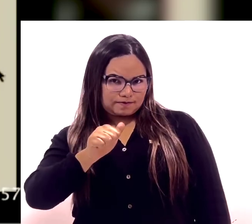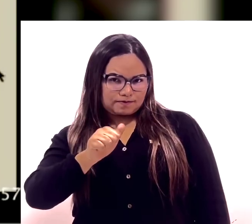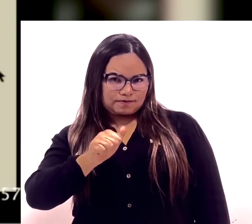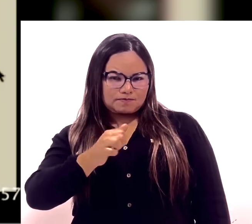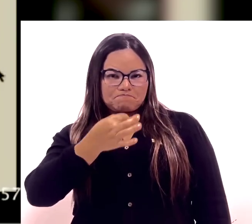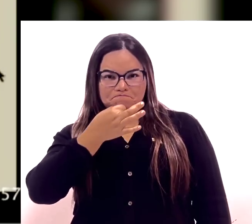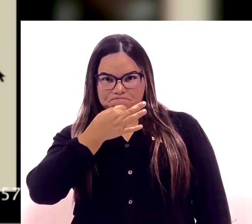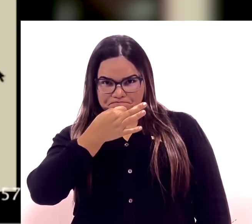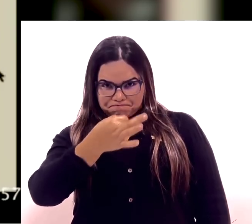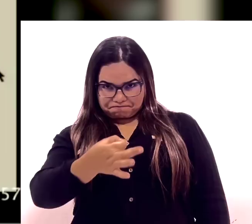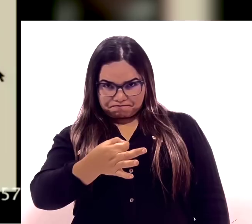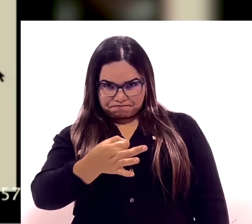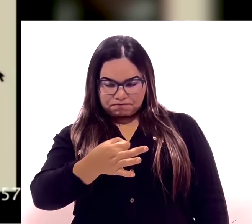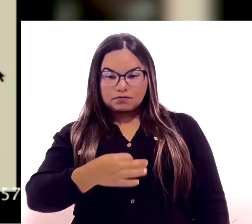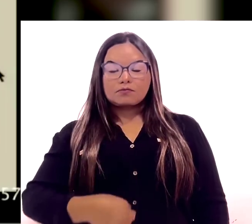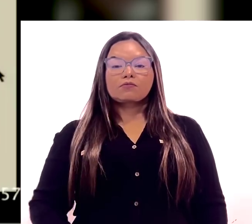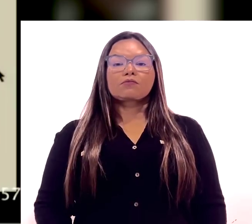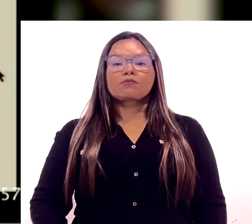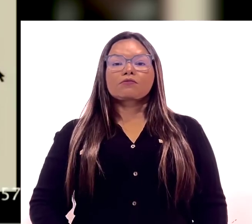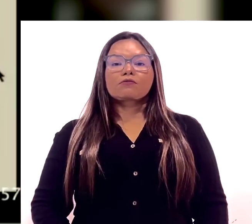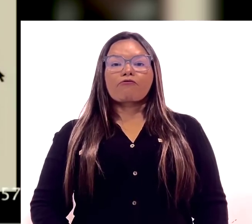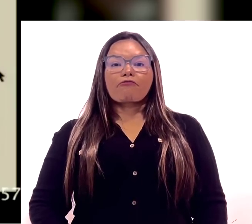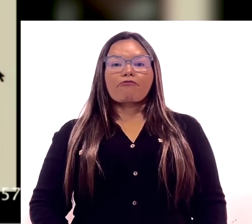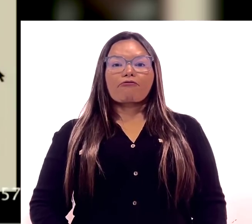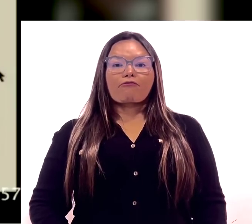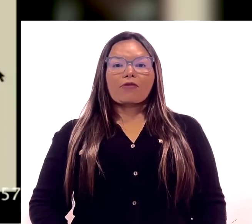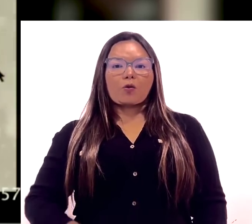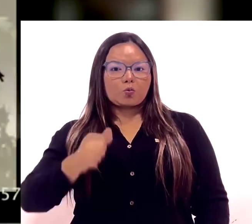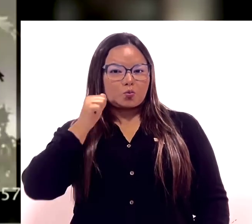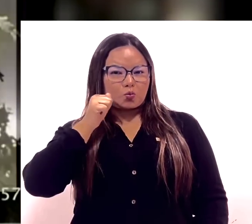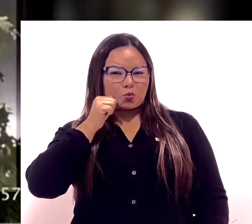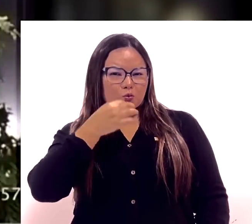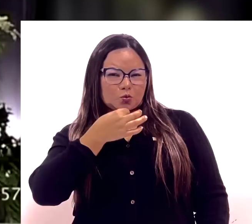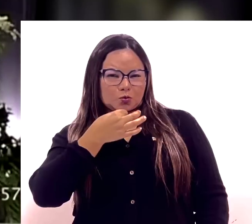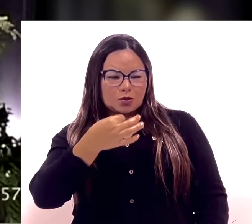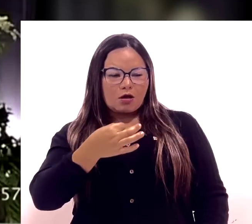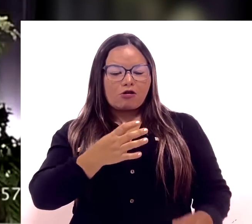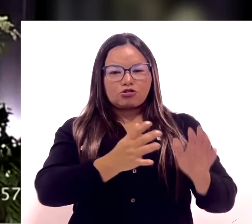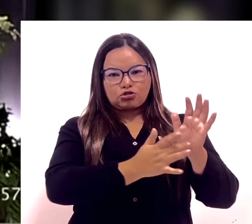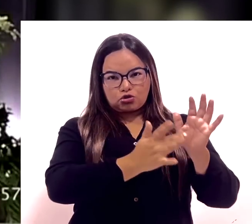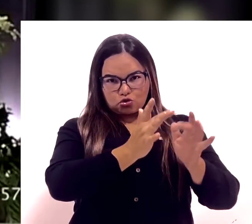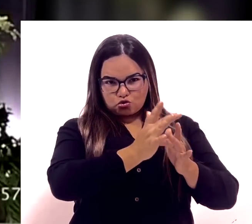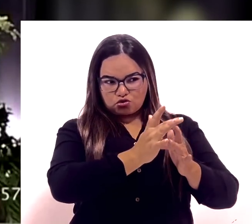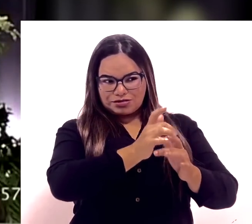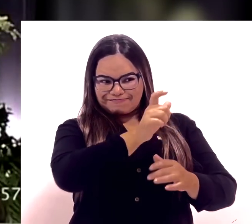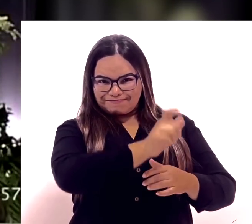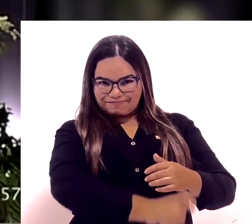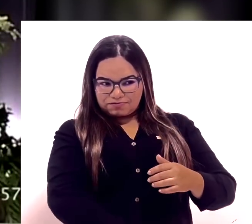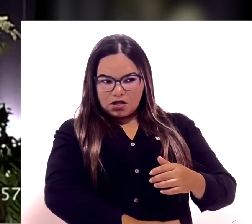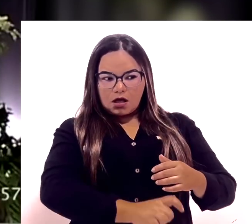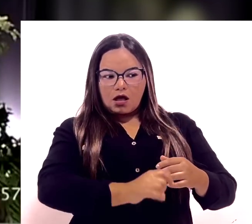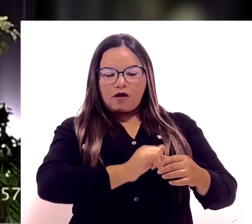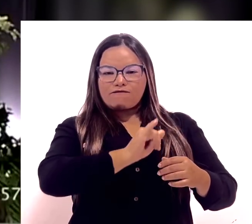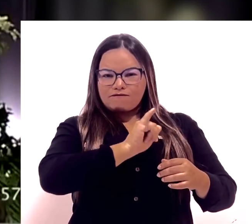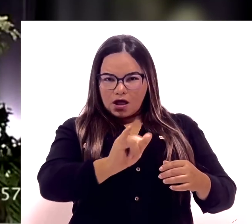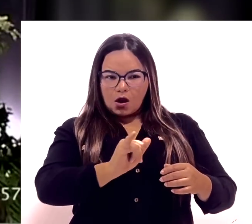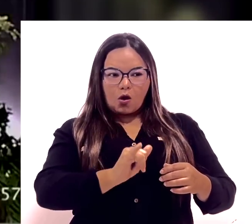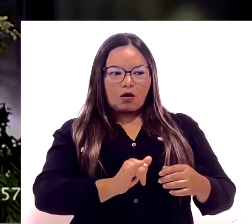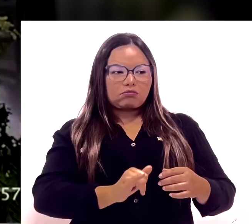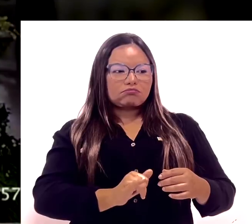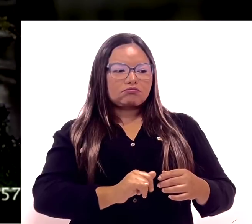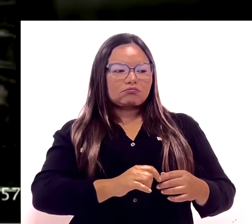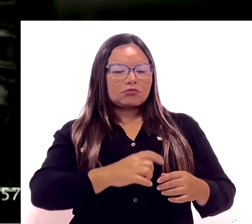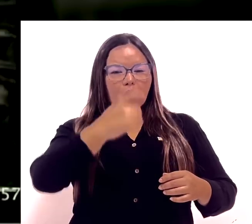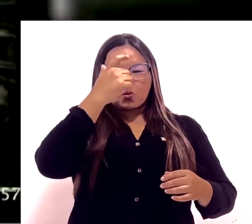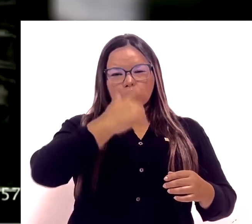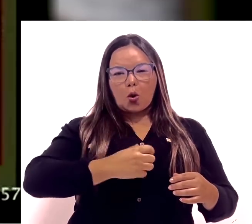Jesus disse, eu sou o bom pastor. E essa senhorita disse, é como estar com Deus. Quando viu João Paulo